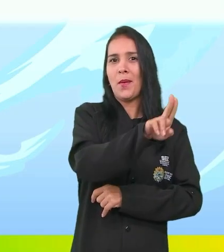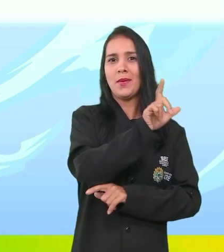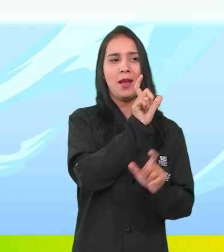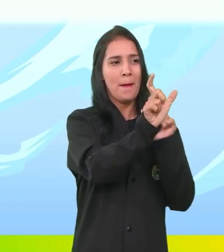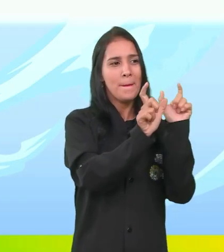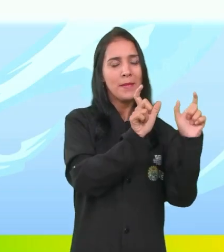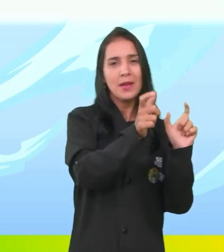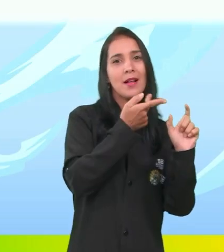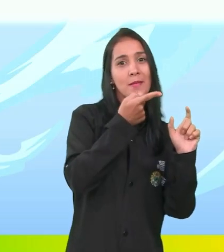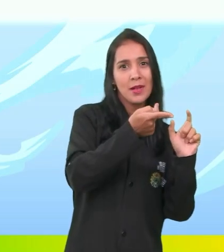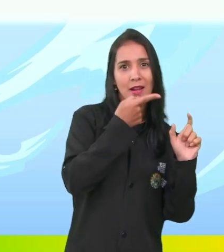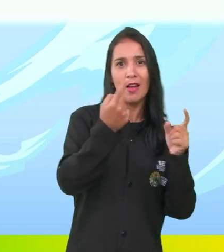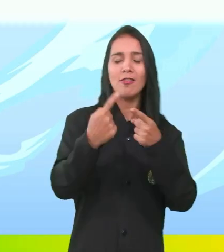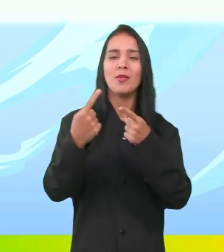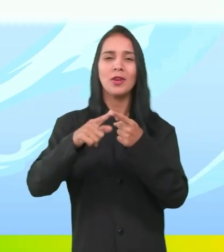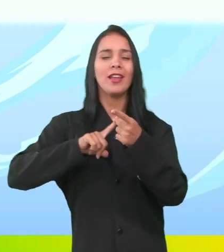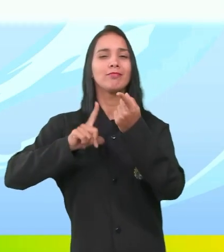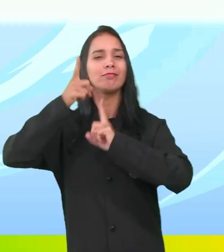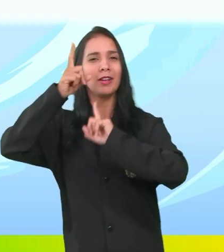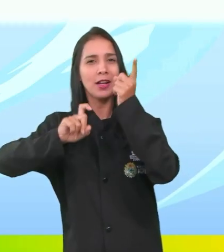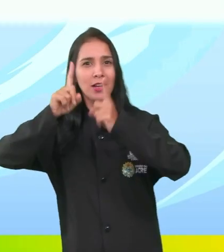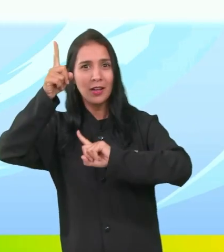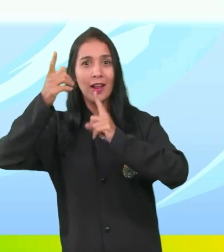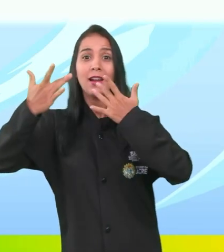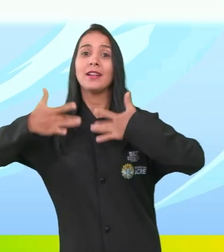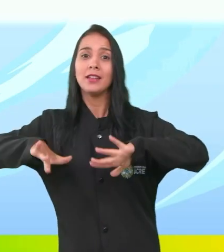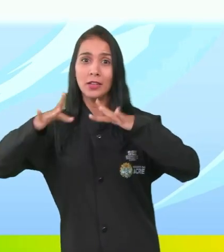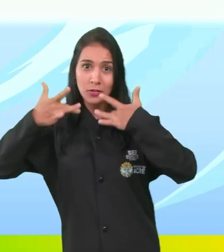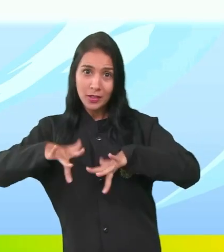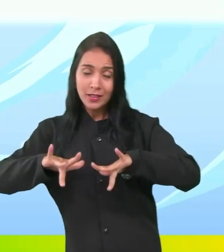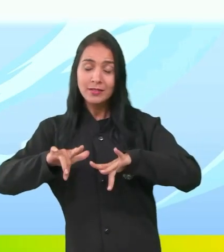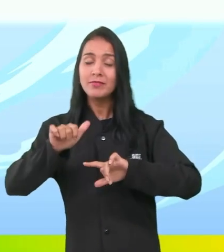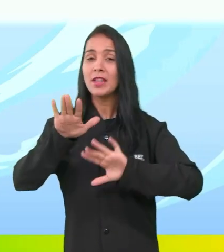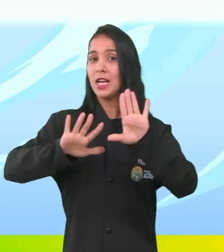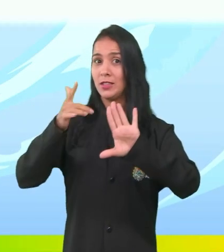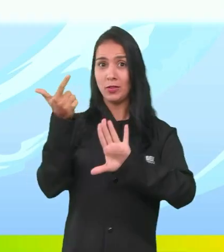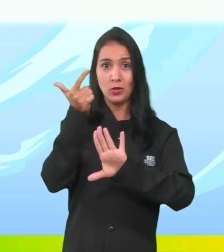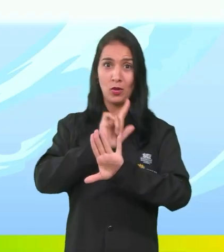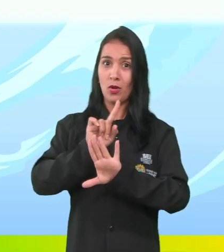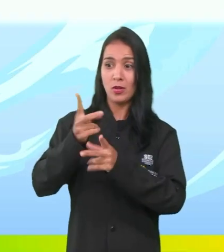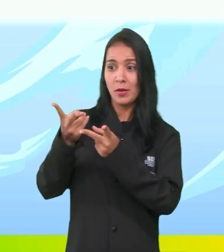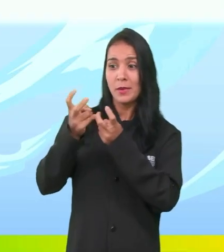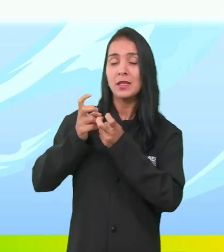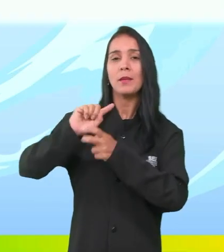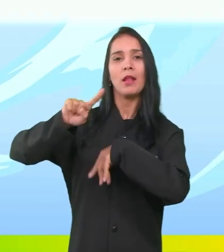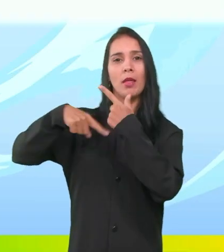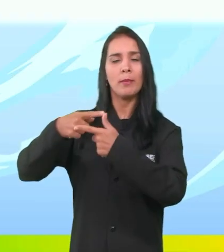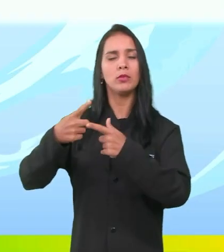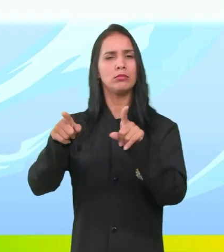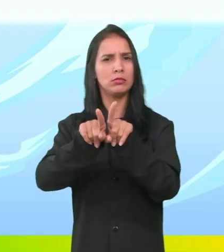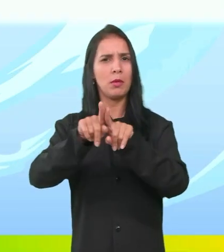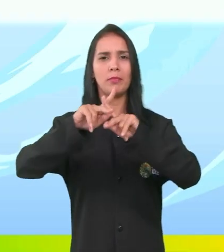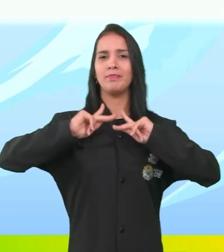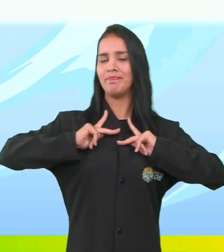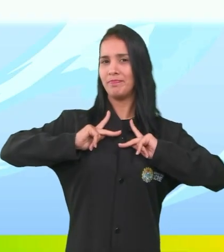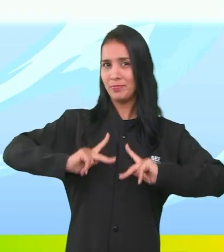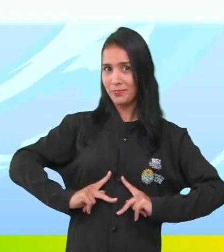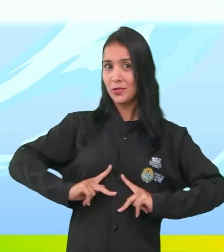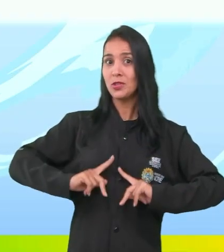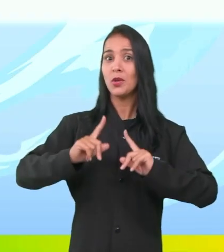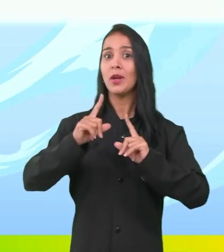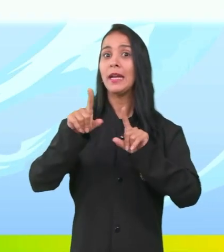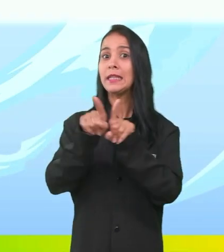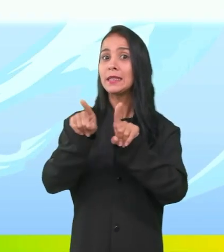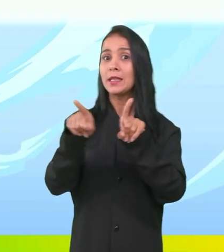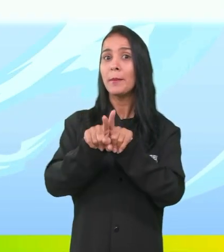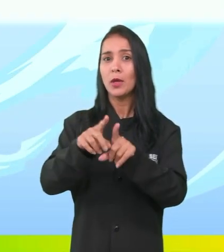Gestos inconscientes, como foi o que eu falei, involuntários, posturas corporais e a